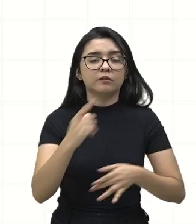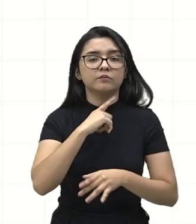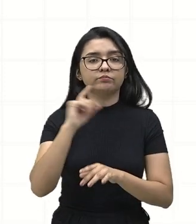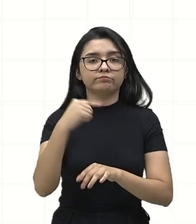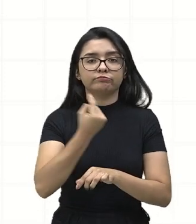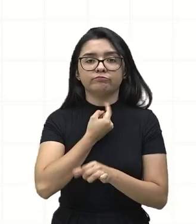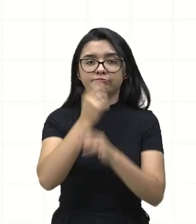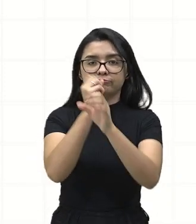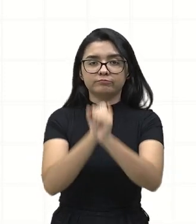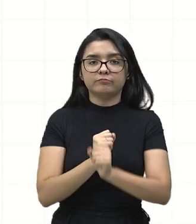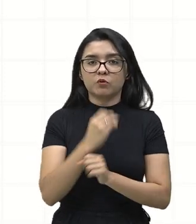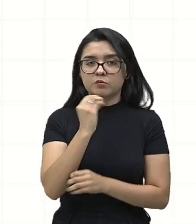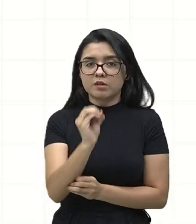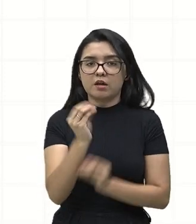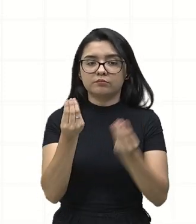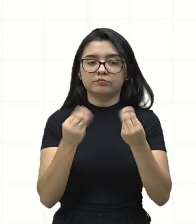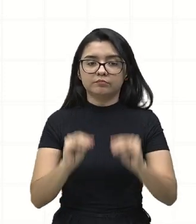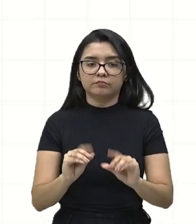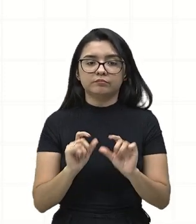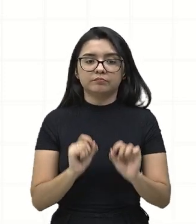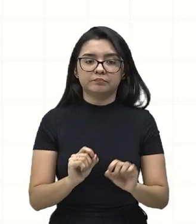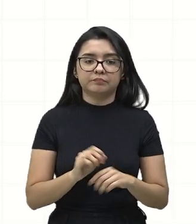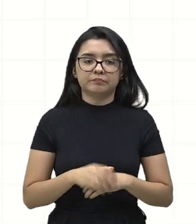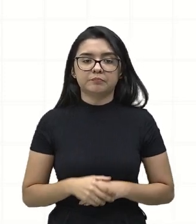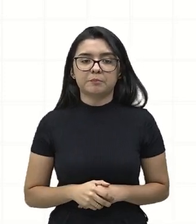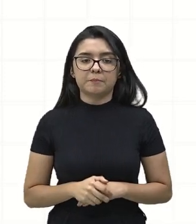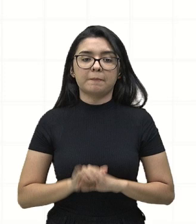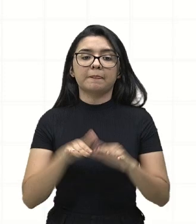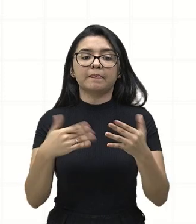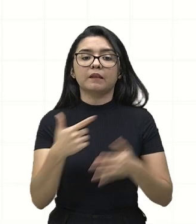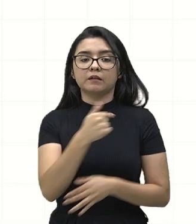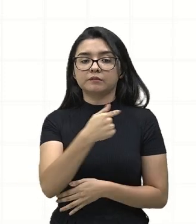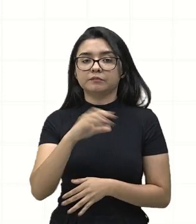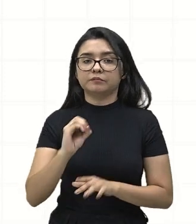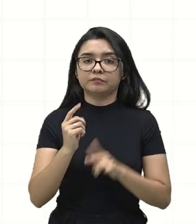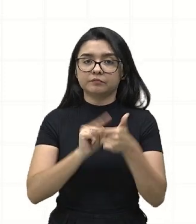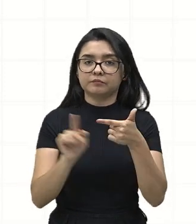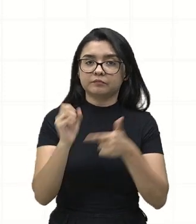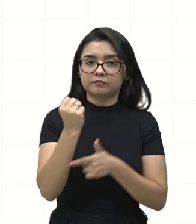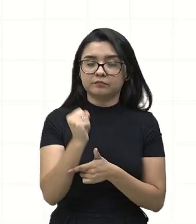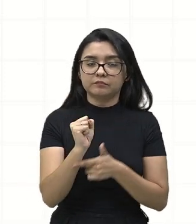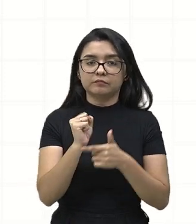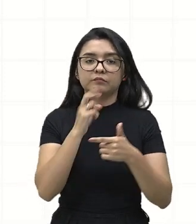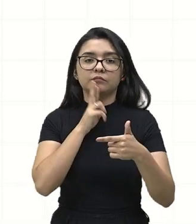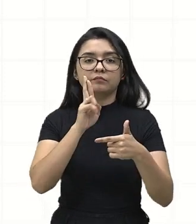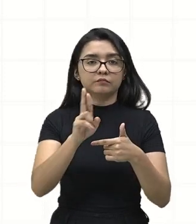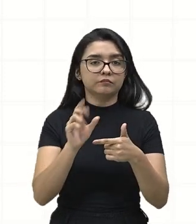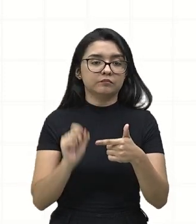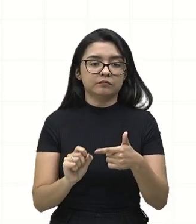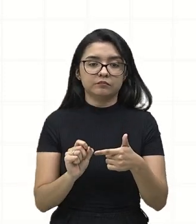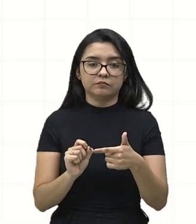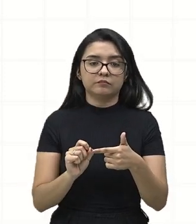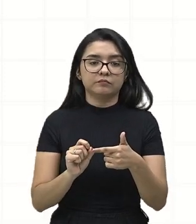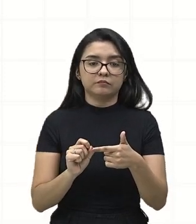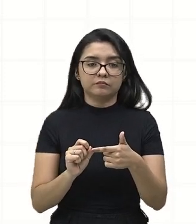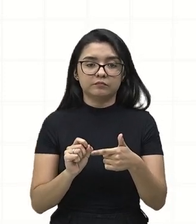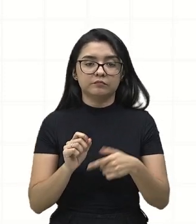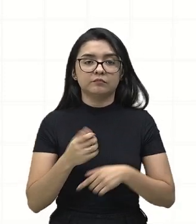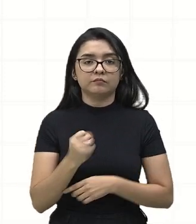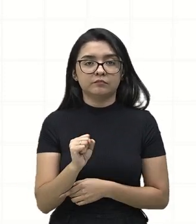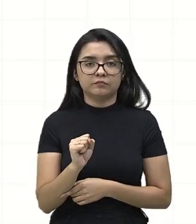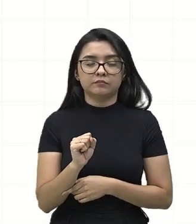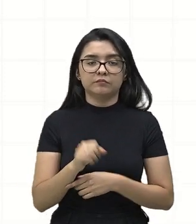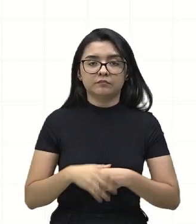só resta o zero aqui para a gente descer. 70 dividido por 8 é igual a